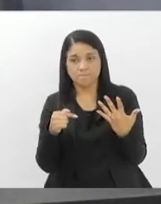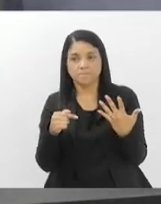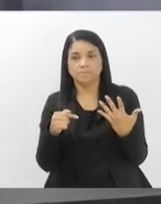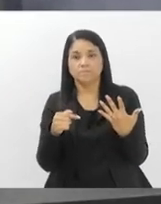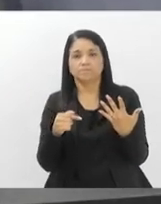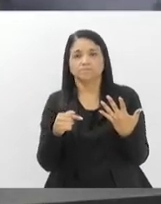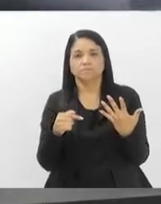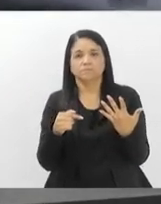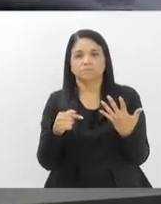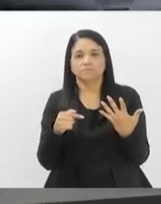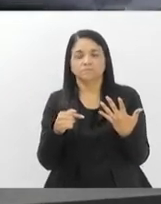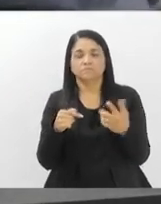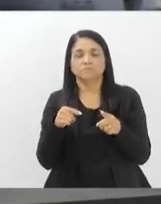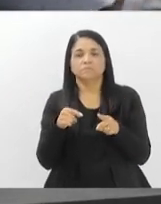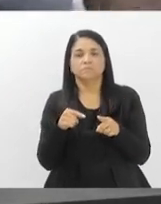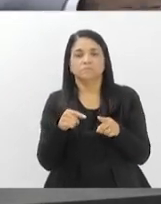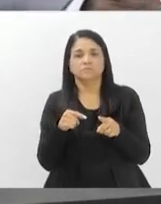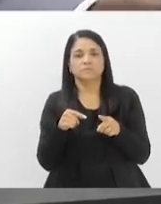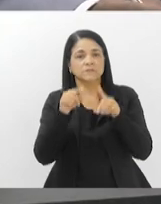Menciona